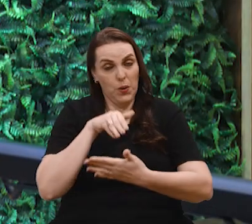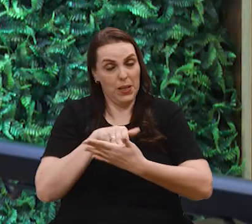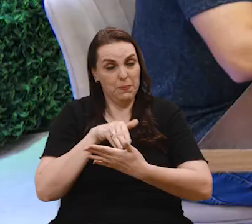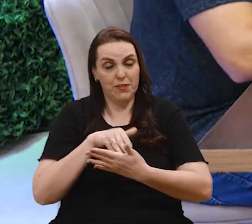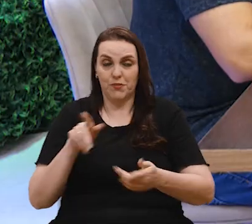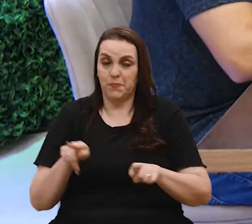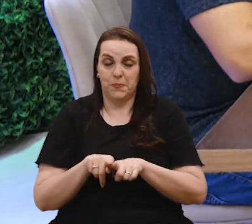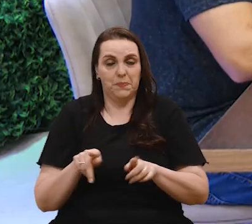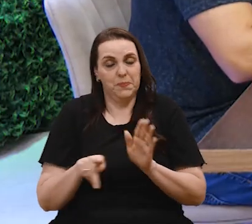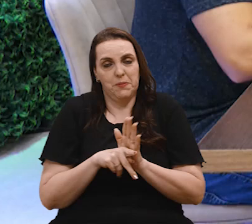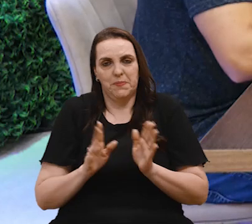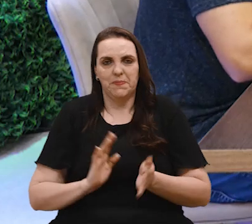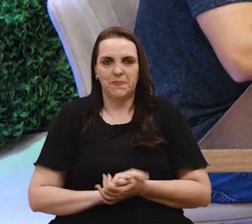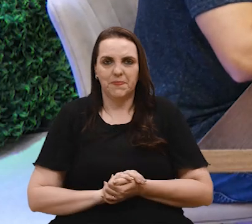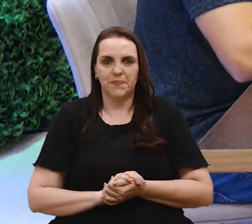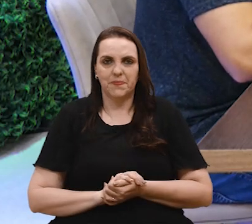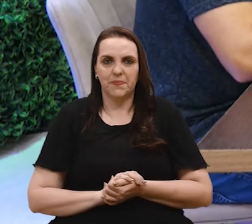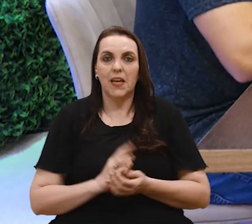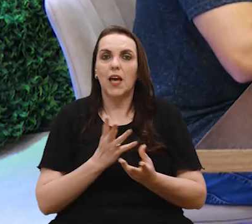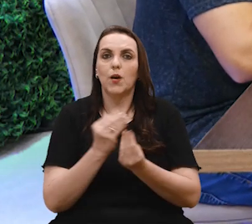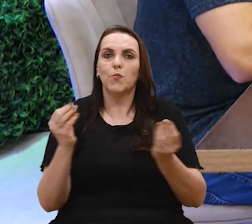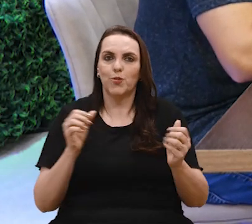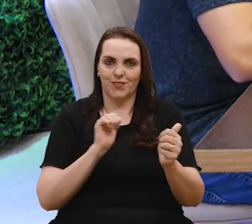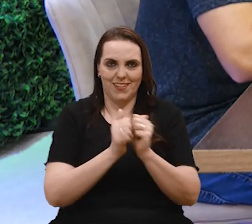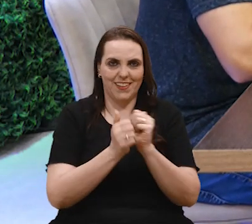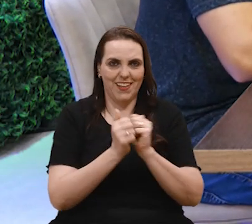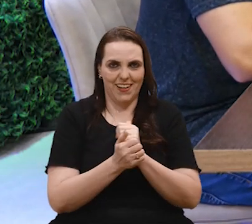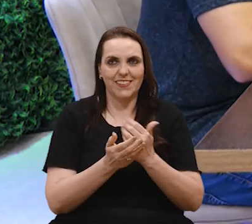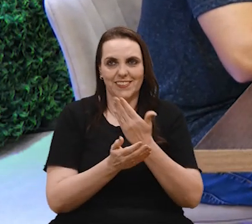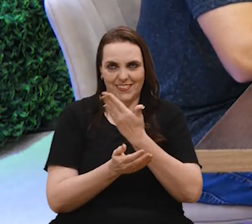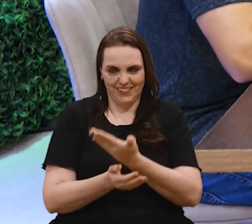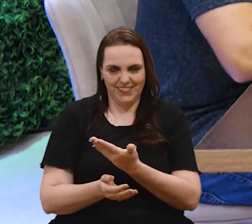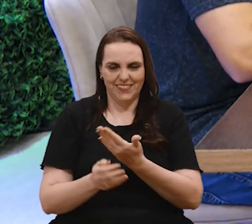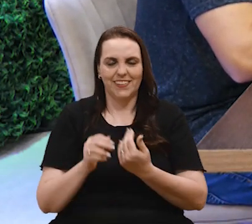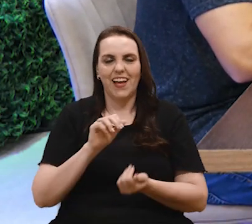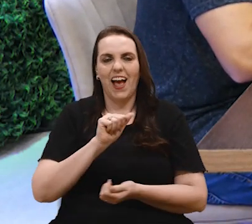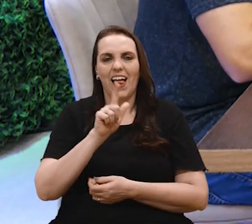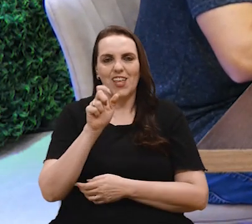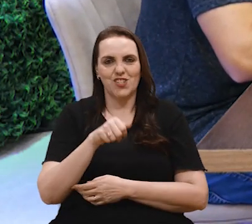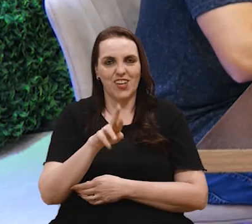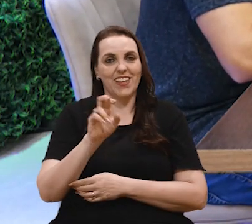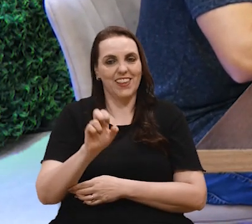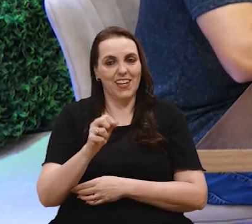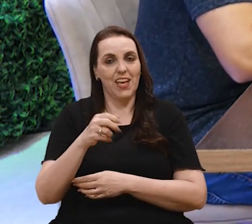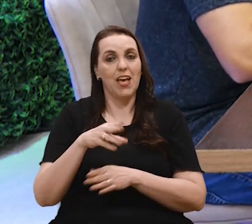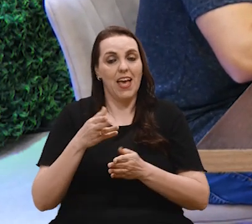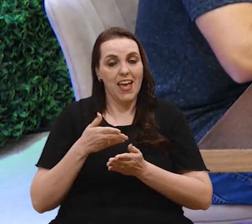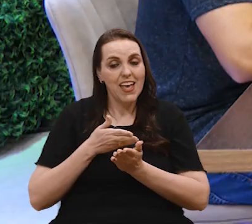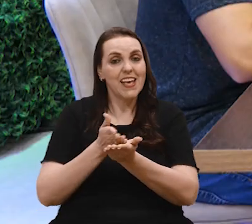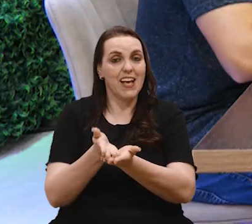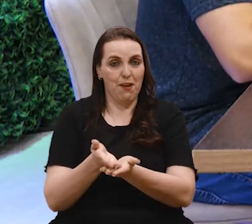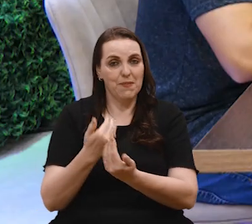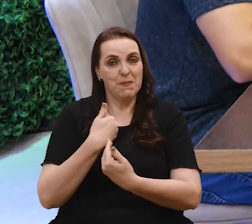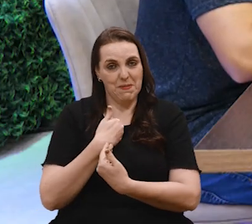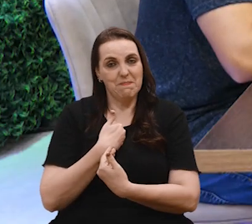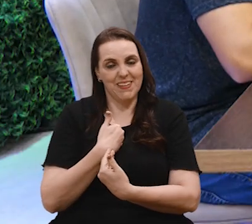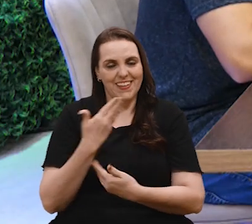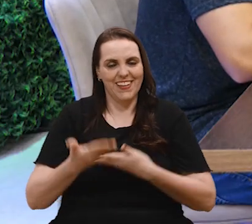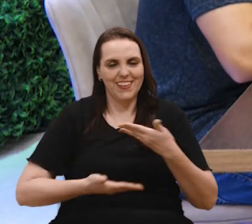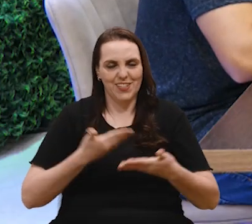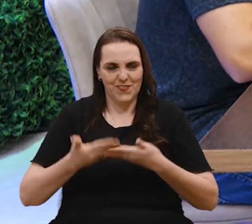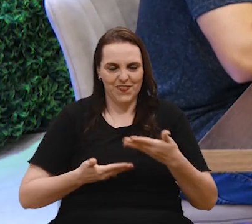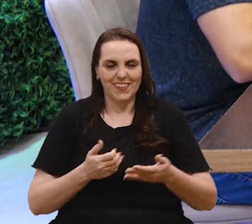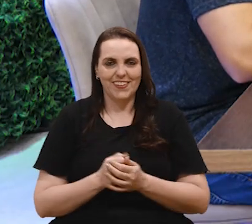né? Tem muitos atletas que, então, o Alexandre, né, me envia para mim